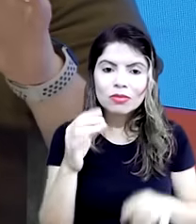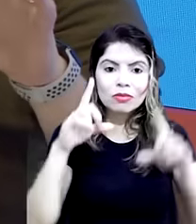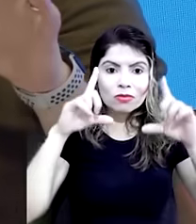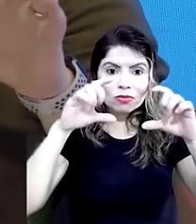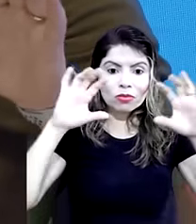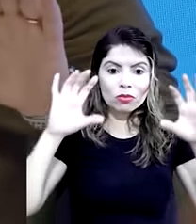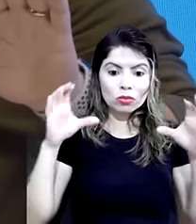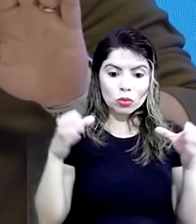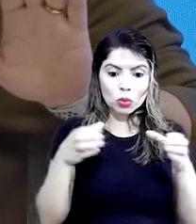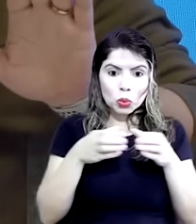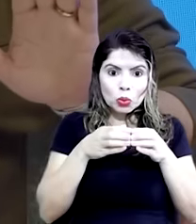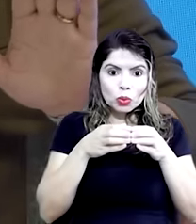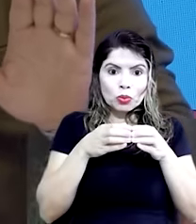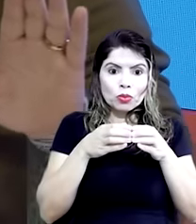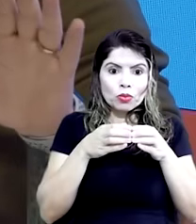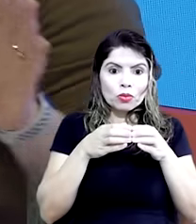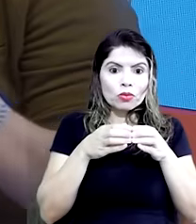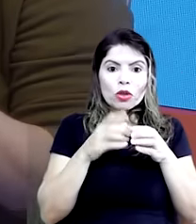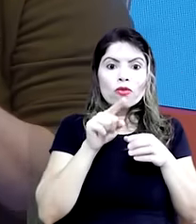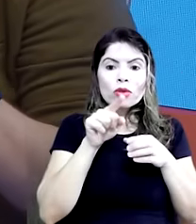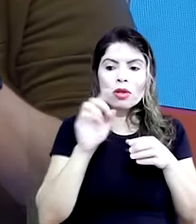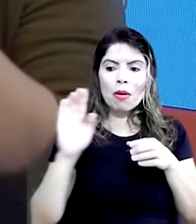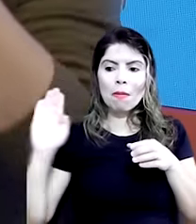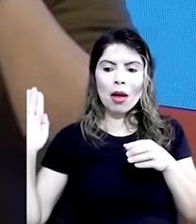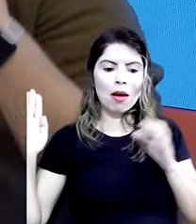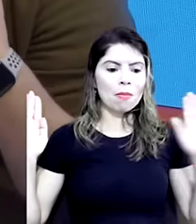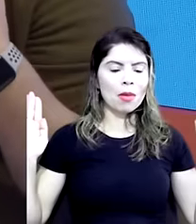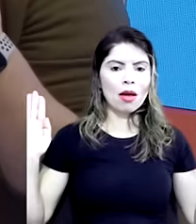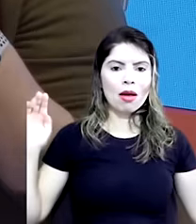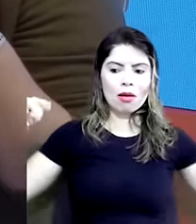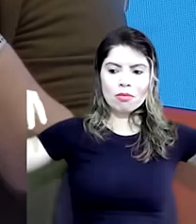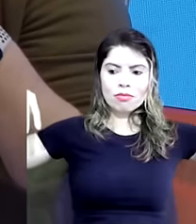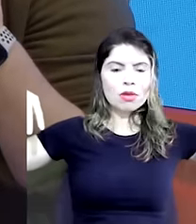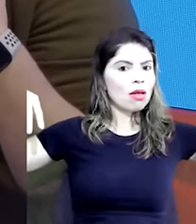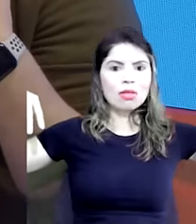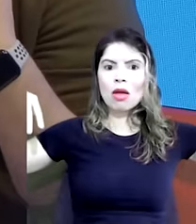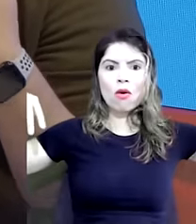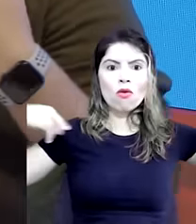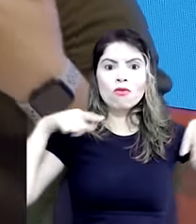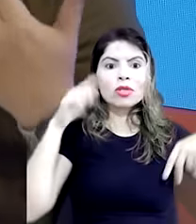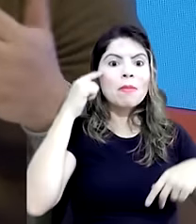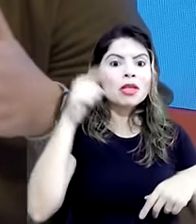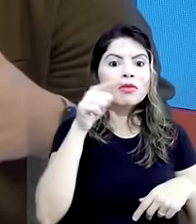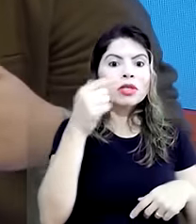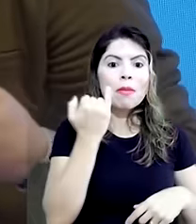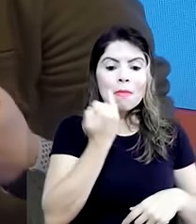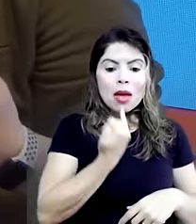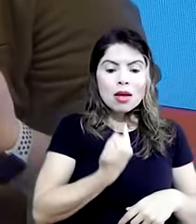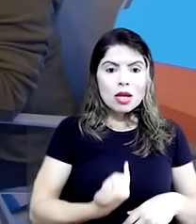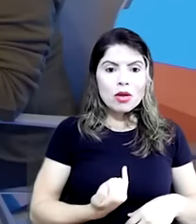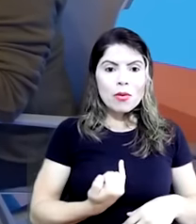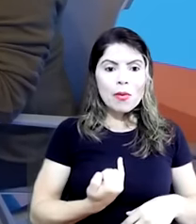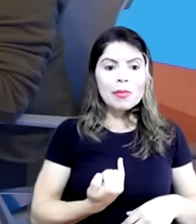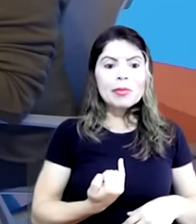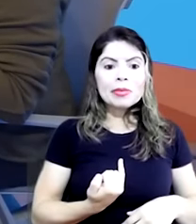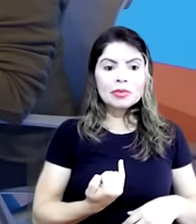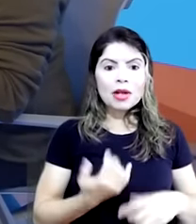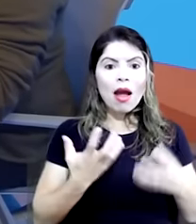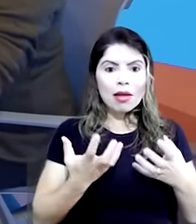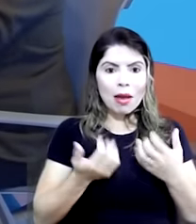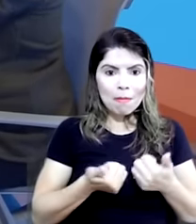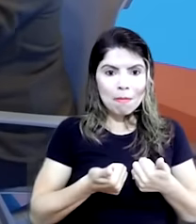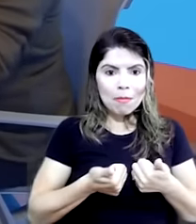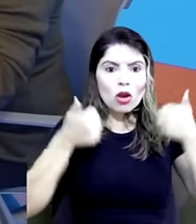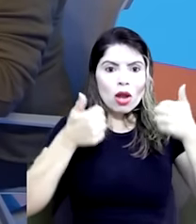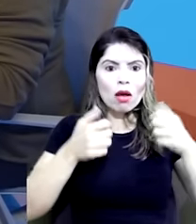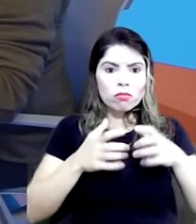grupo não fica nos cantos se você se você acha que você tá muito magrinho e você quer ass não eu quero ficar um pouquinho mais reforçado vai pro canto que